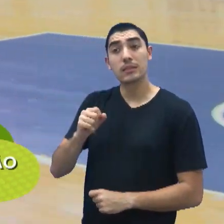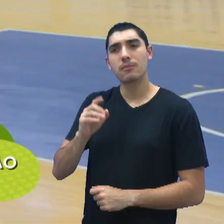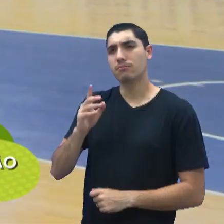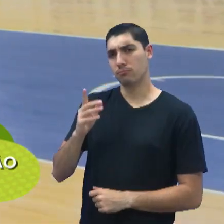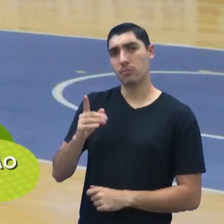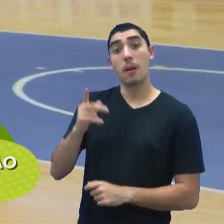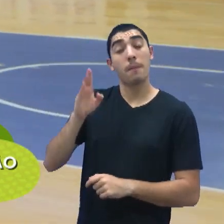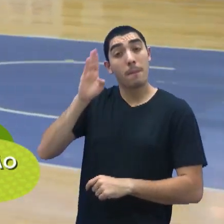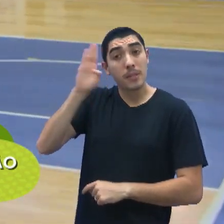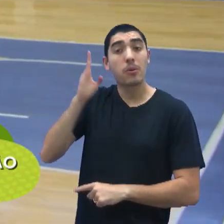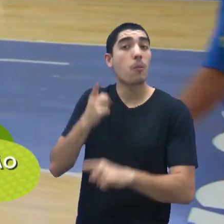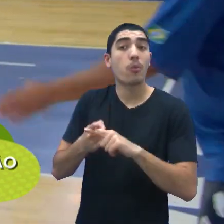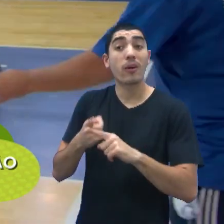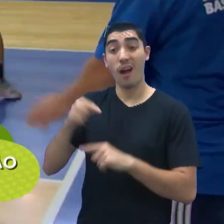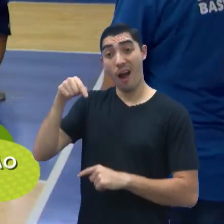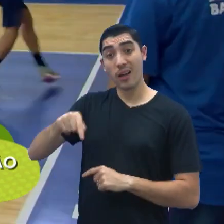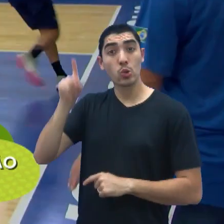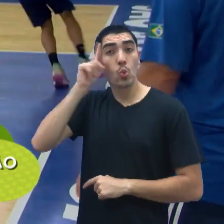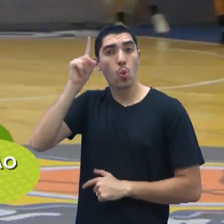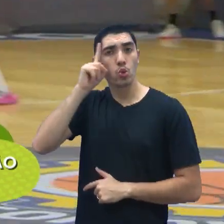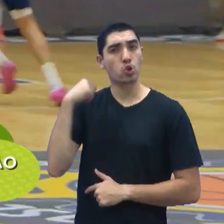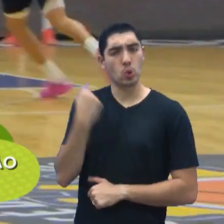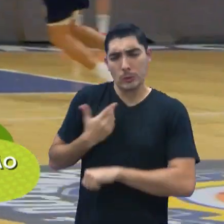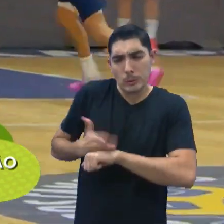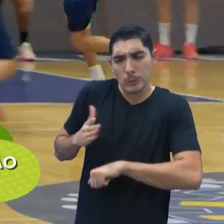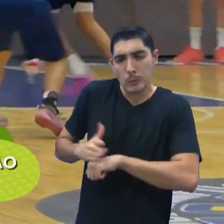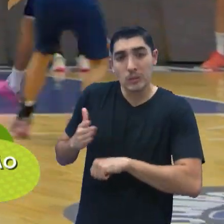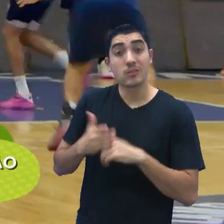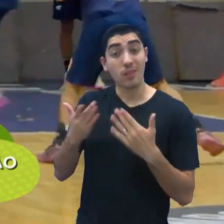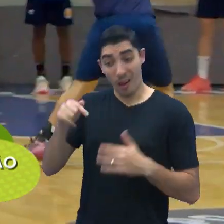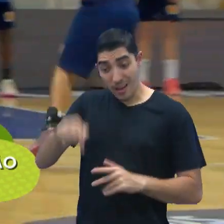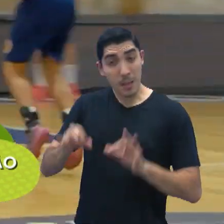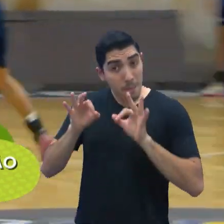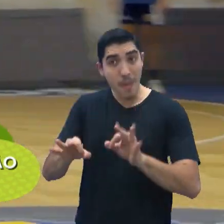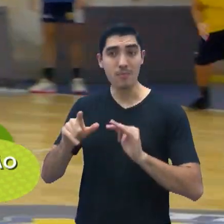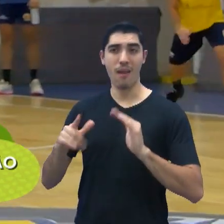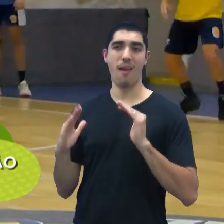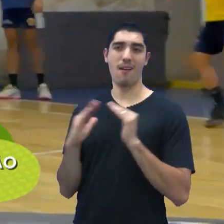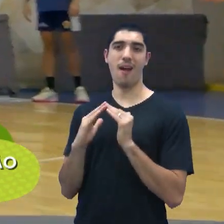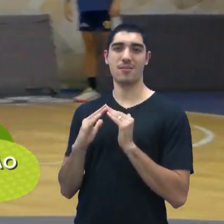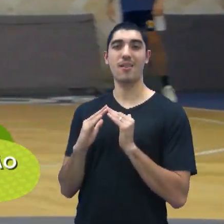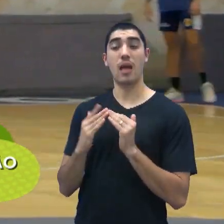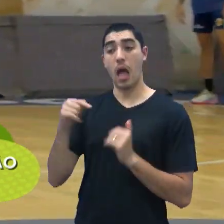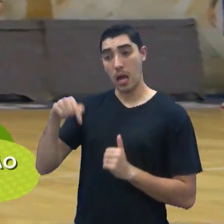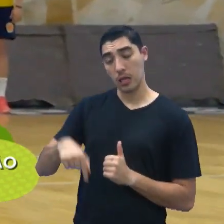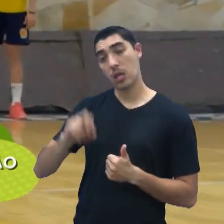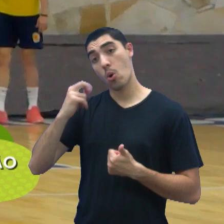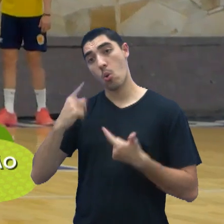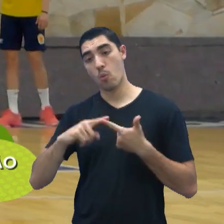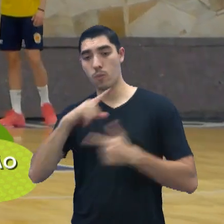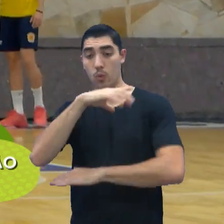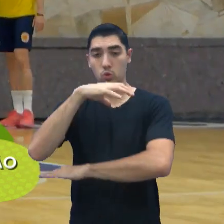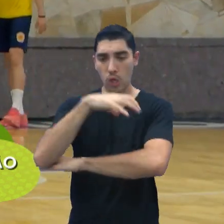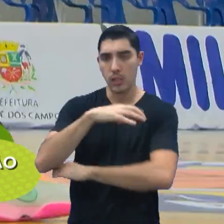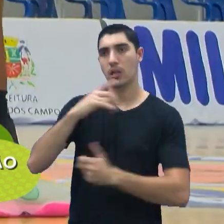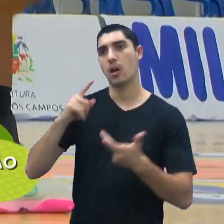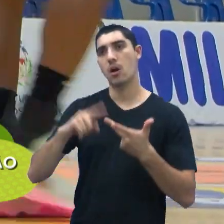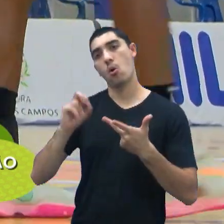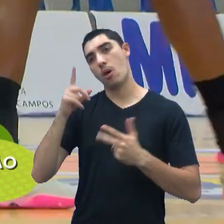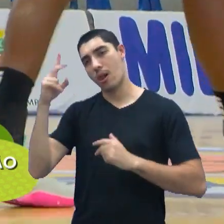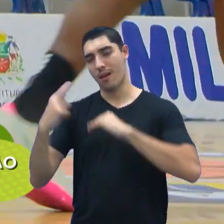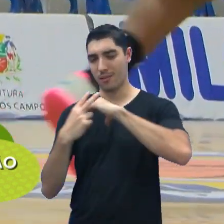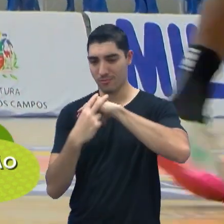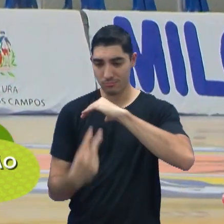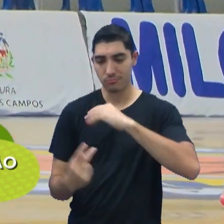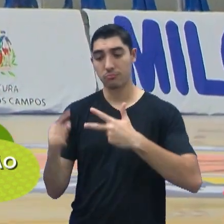dia a dia nosso é aqui. Então realmente acaba sendo realmente a nossa casa. Quando a gente joga ou no Teatrão, que são grandes ginásios, ou na Arena, são ginásios